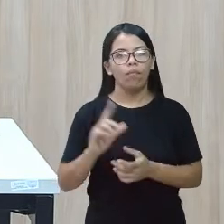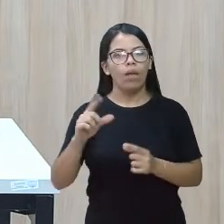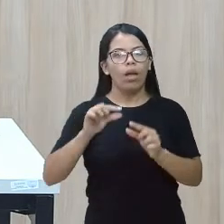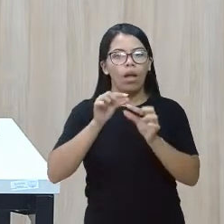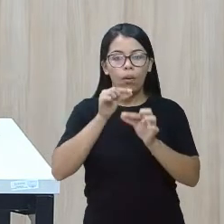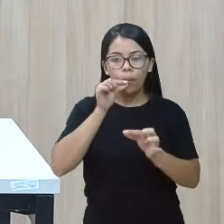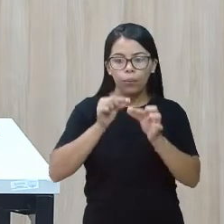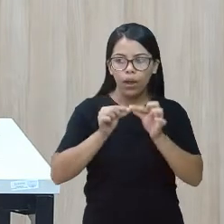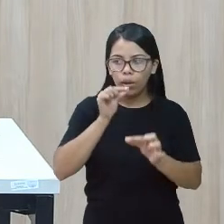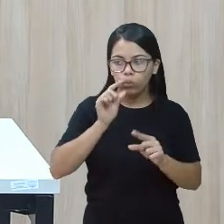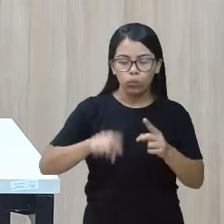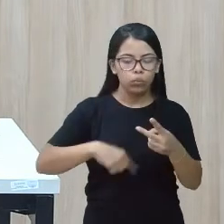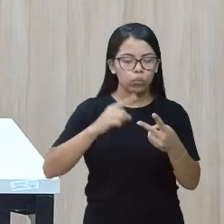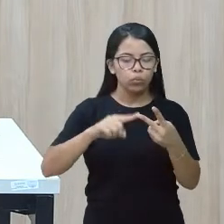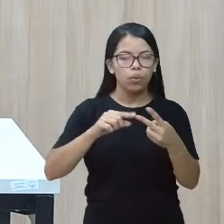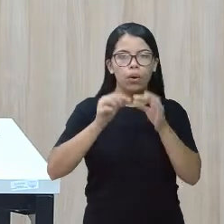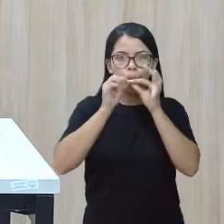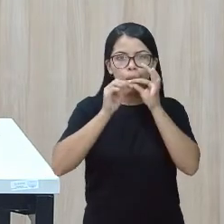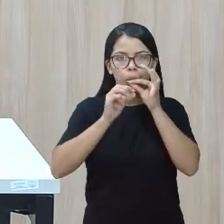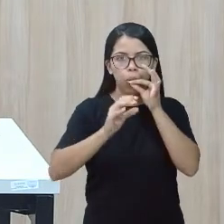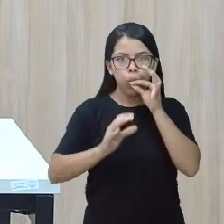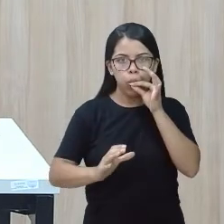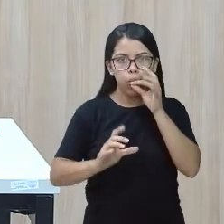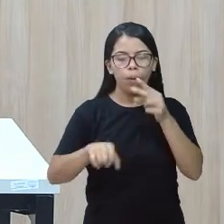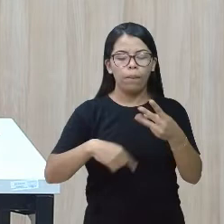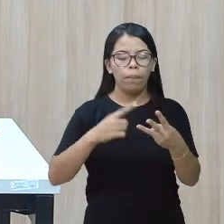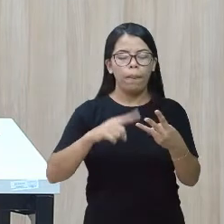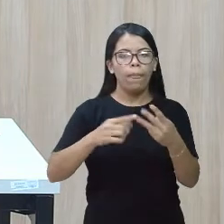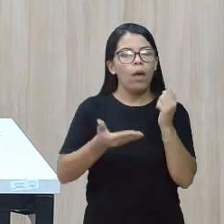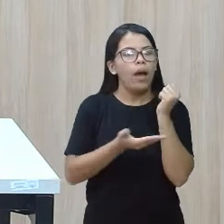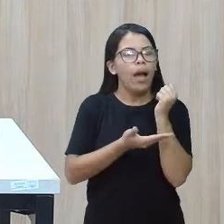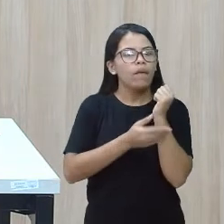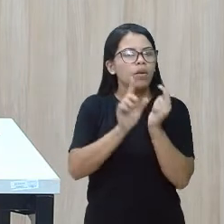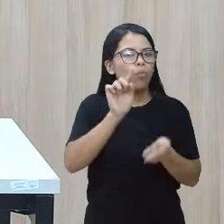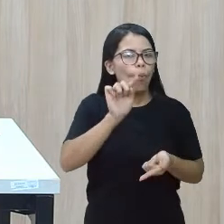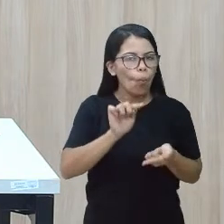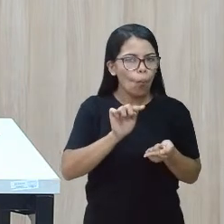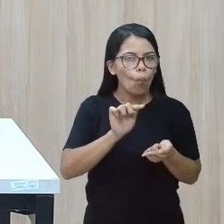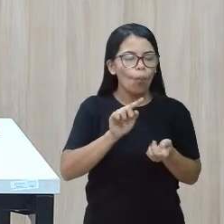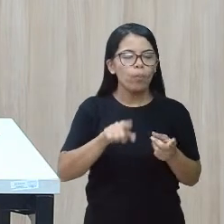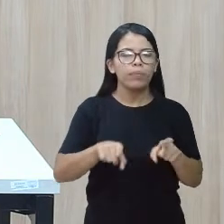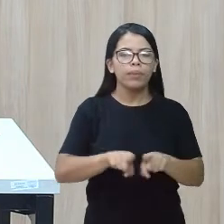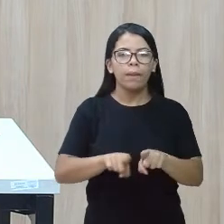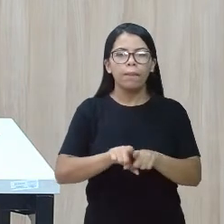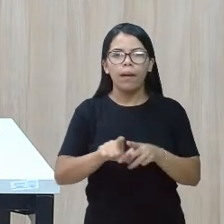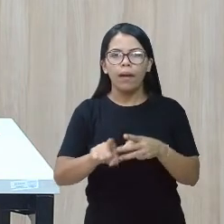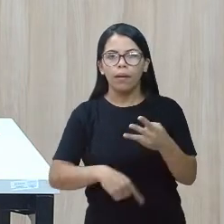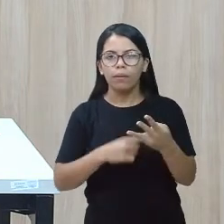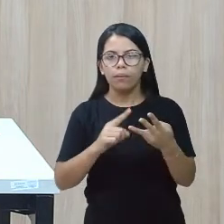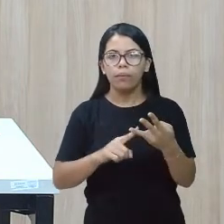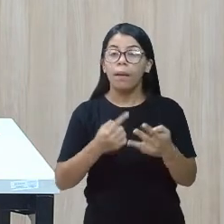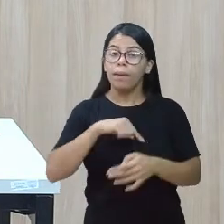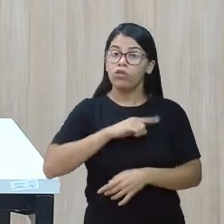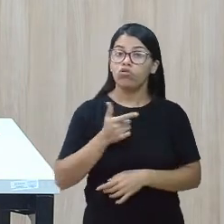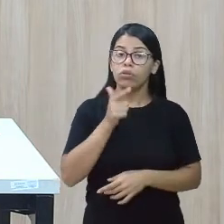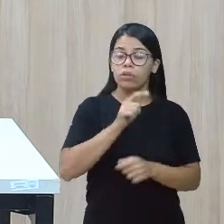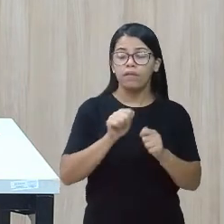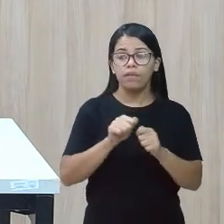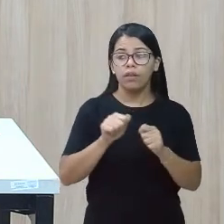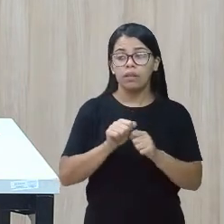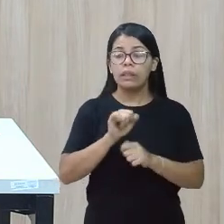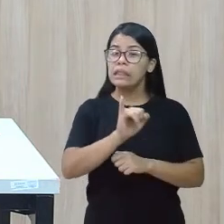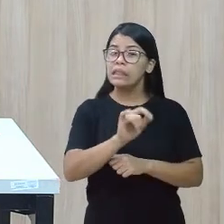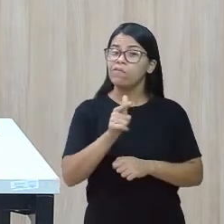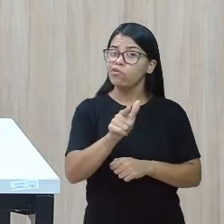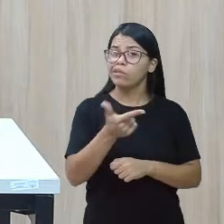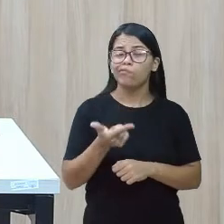canudos, bola de sopro, uma garrafinha, né? E para a gente poder fazer. Se por acaso